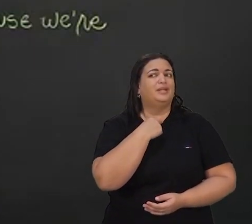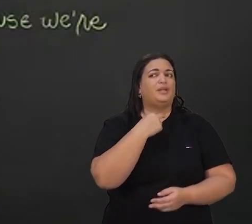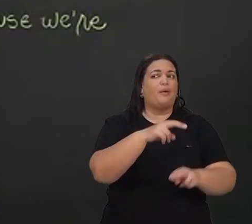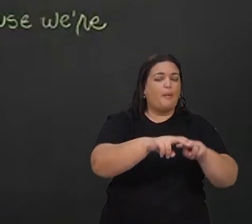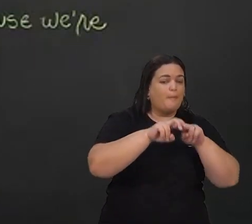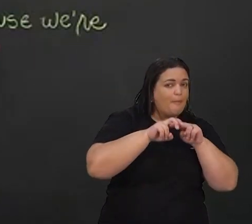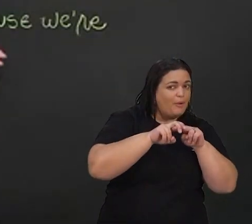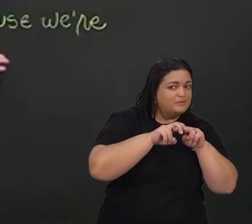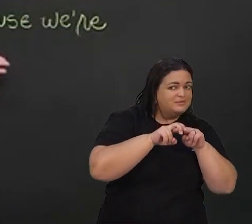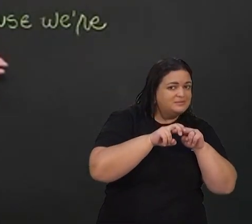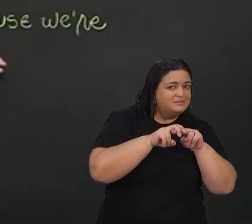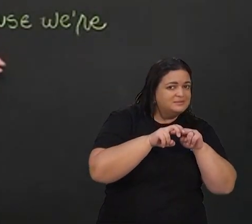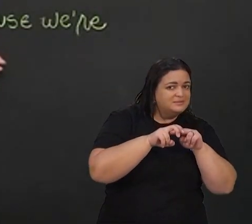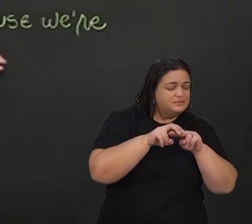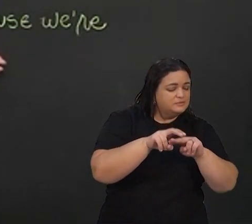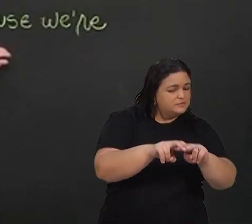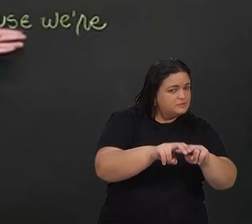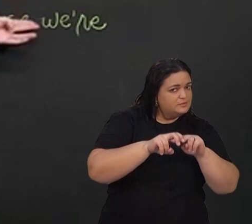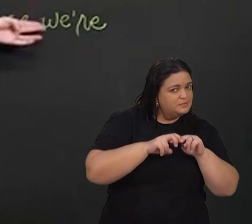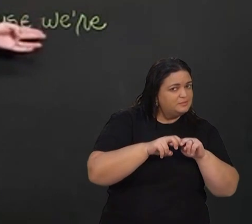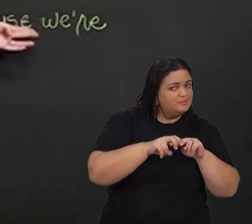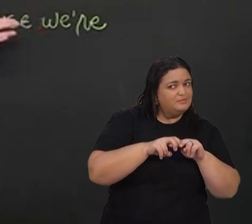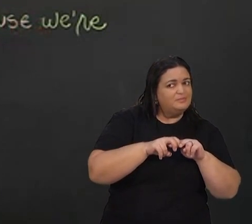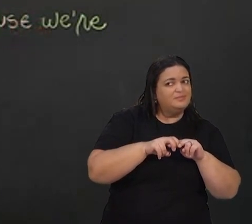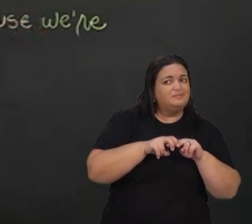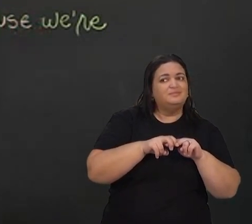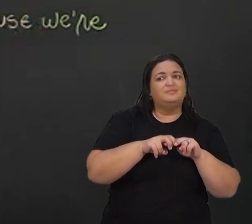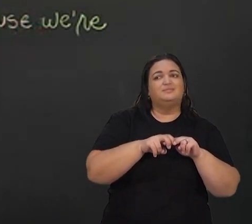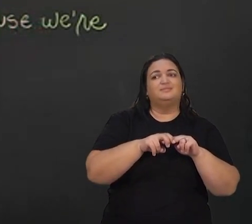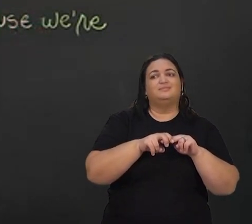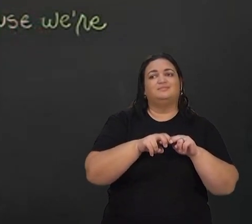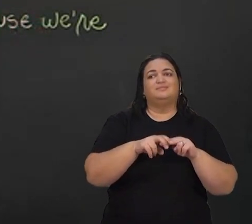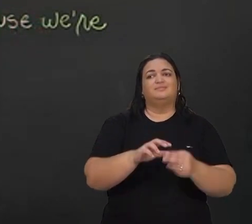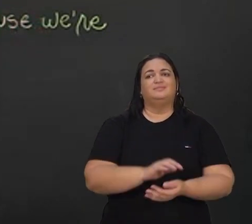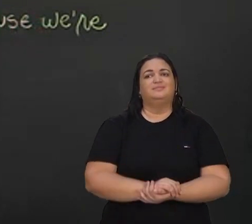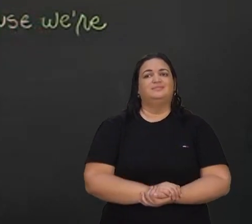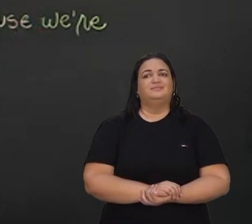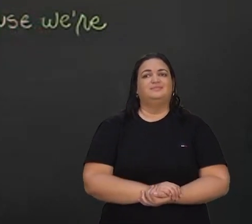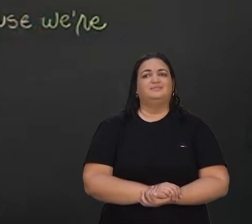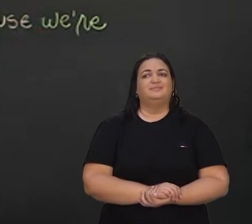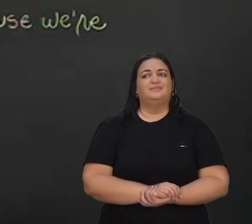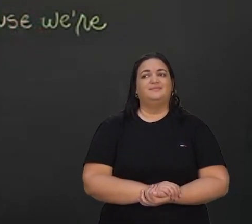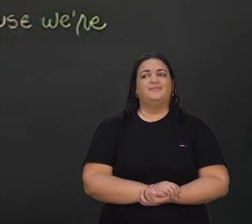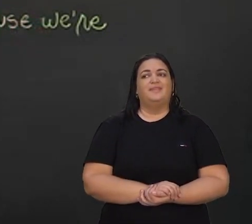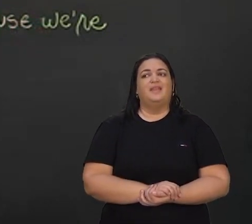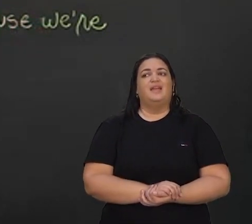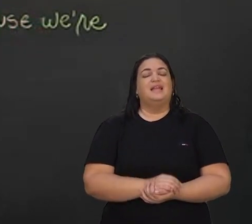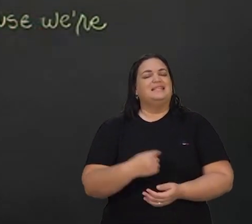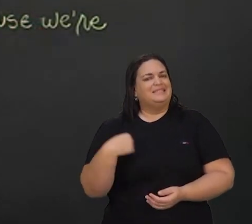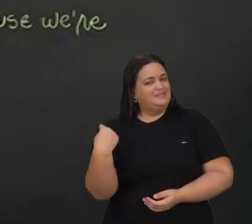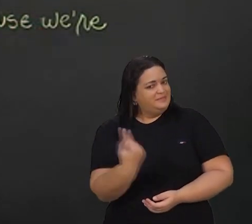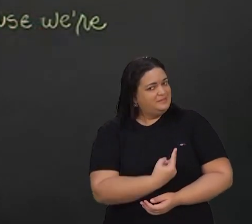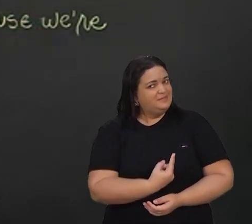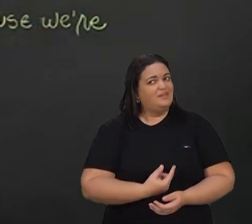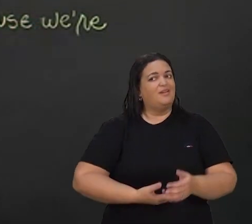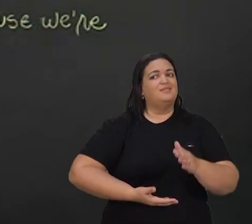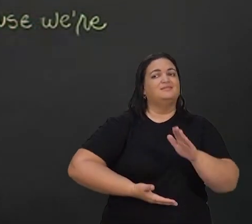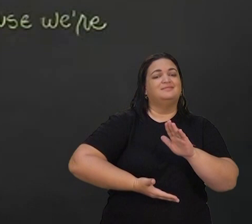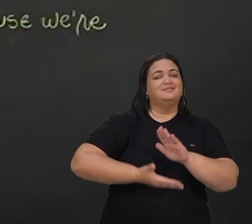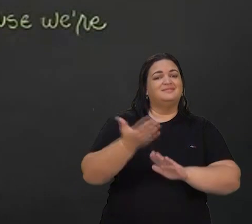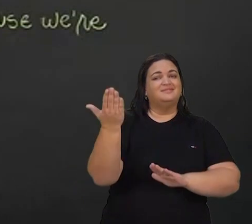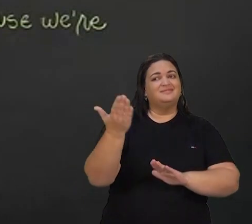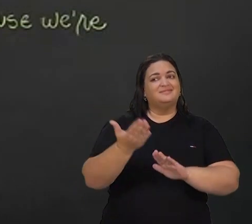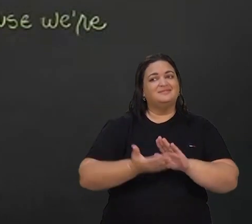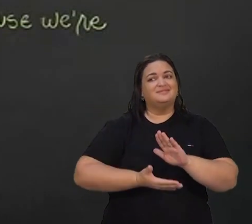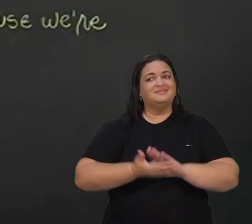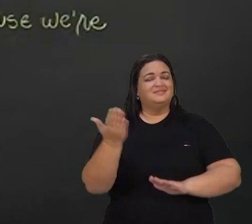razão? Because. Por quê? We're traveling tomorrow. Because